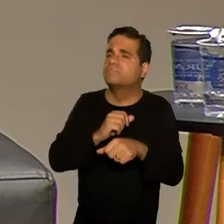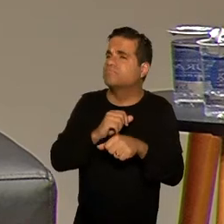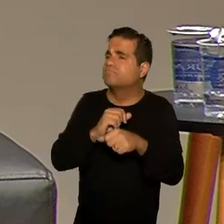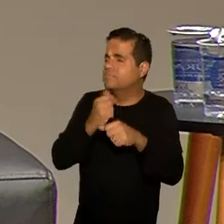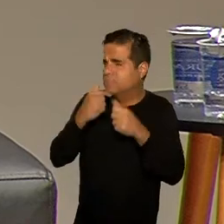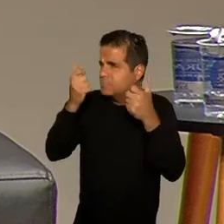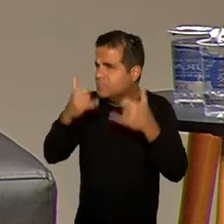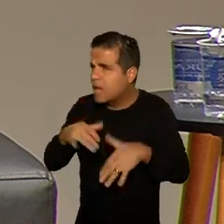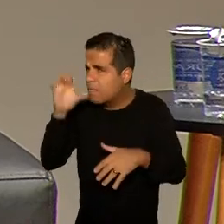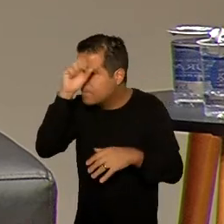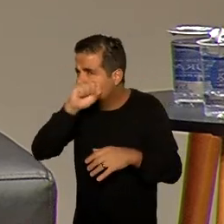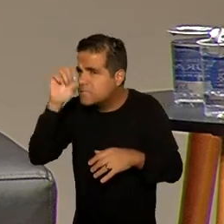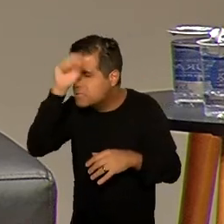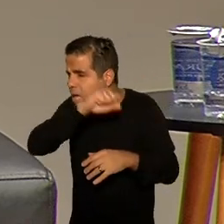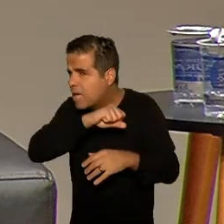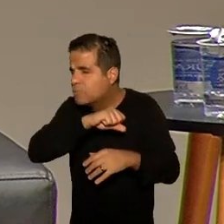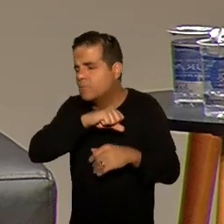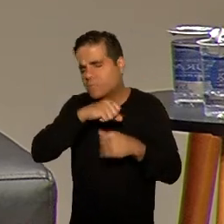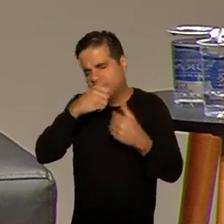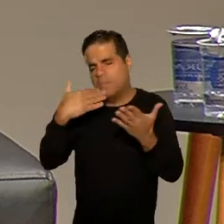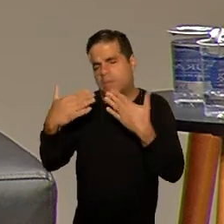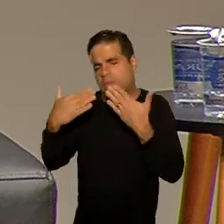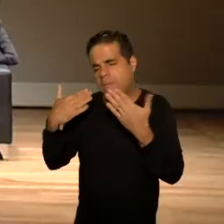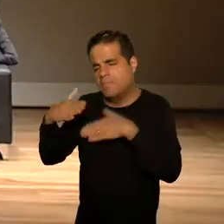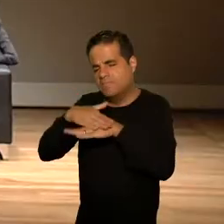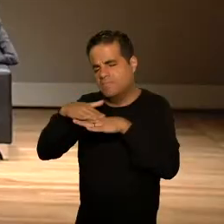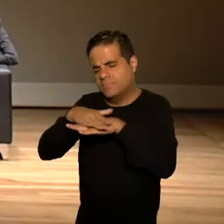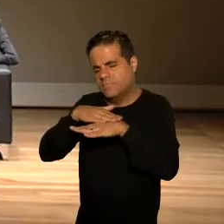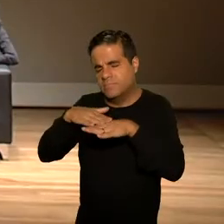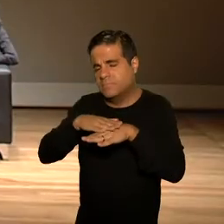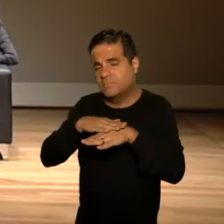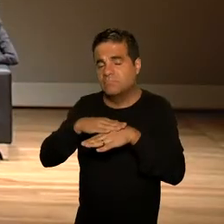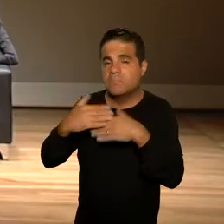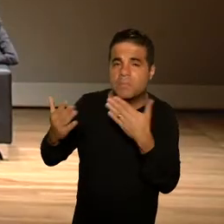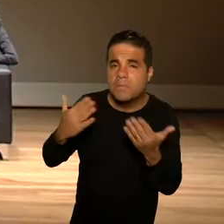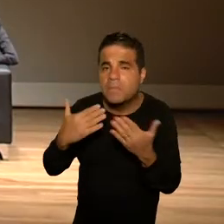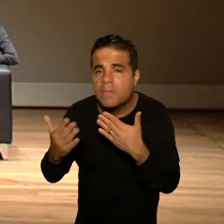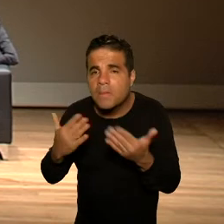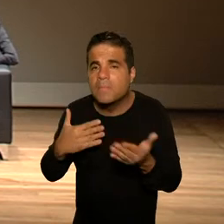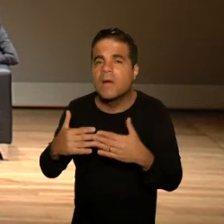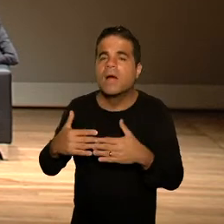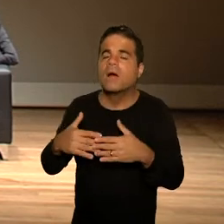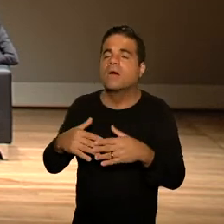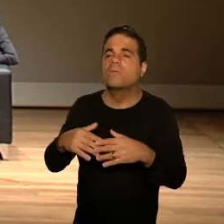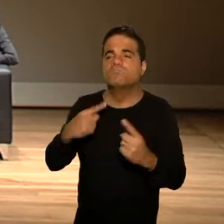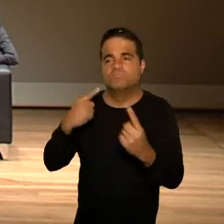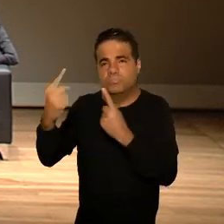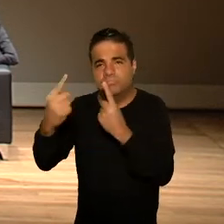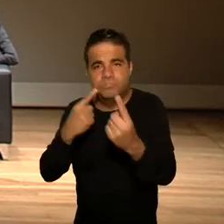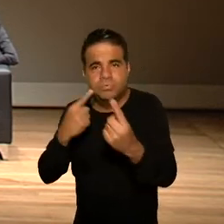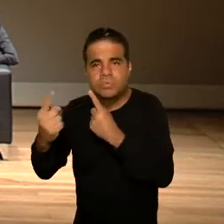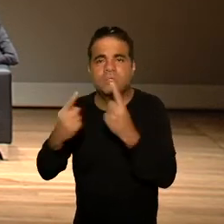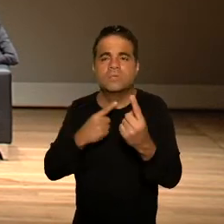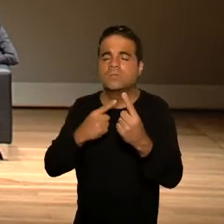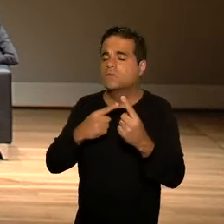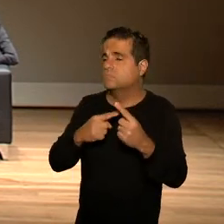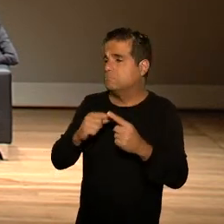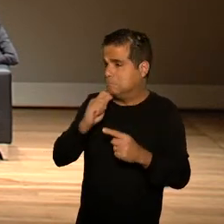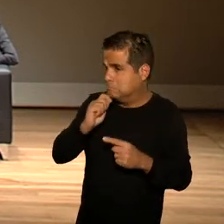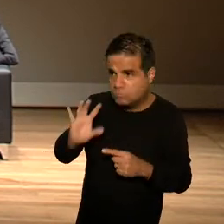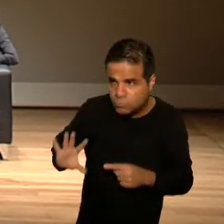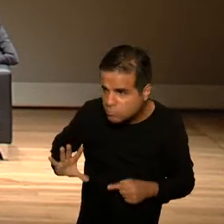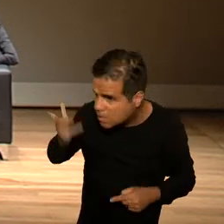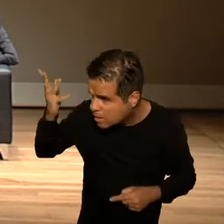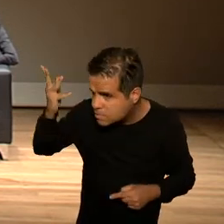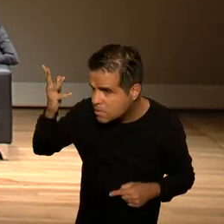você está falando de aprendizagem a gente está falando de diálogo se a gente está falando de diálogo a gente está falando de Mão Dupla se essa mão dupla não acontece